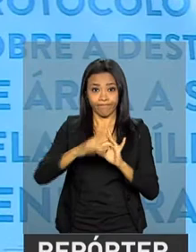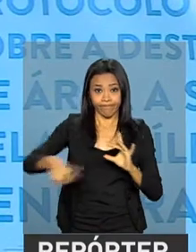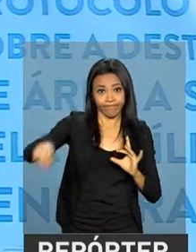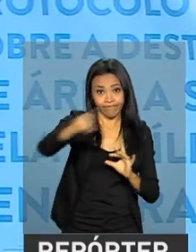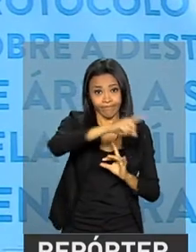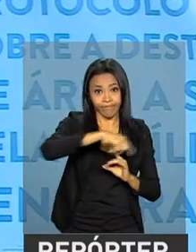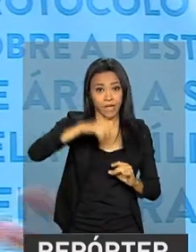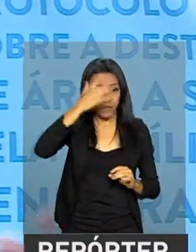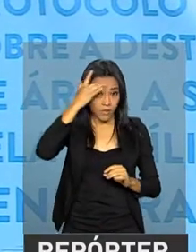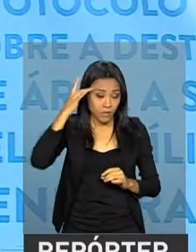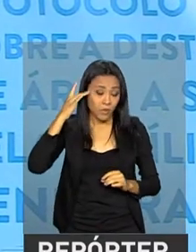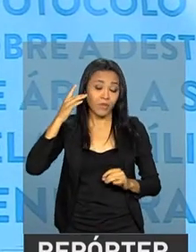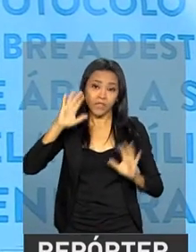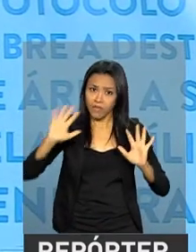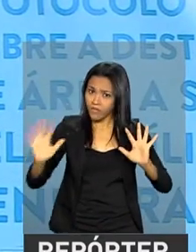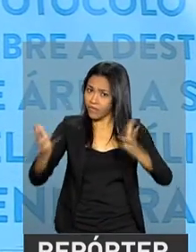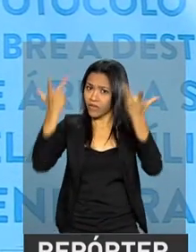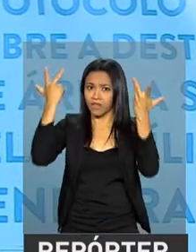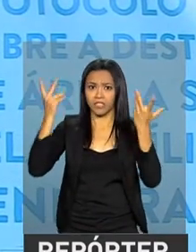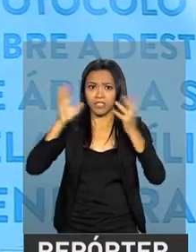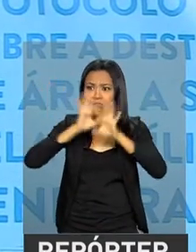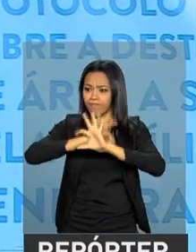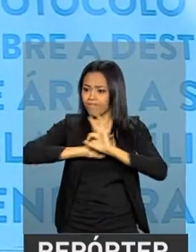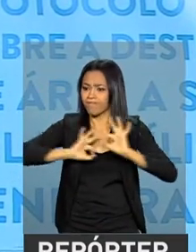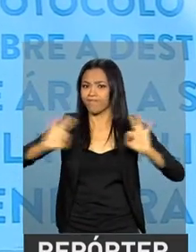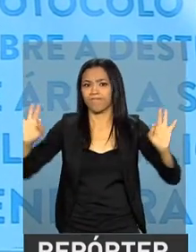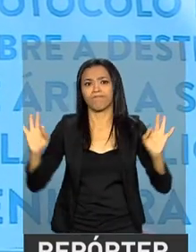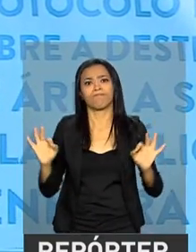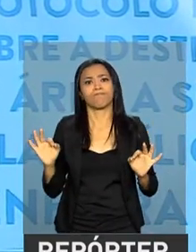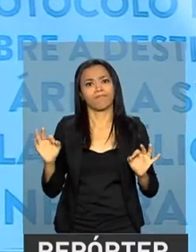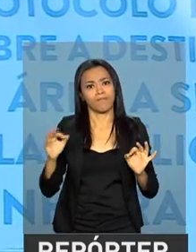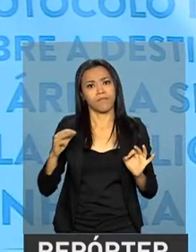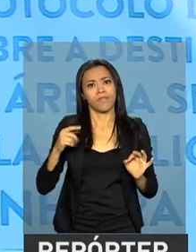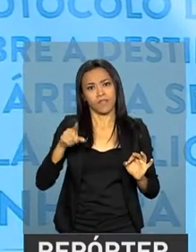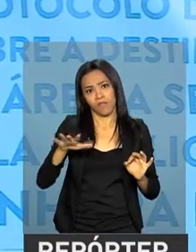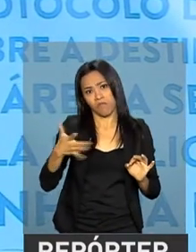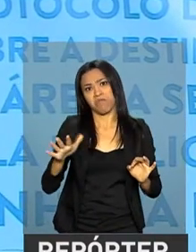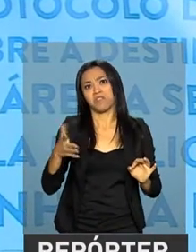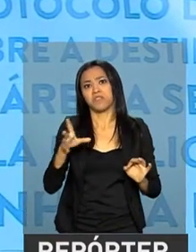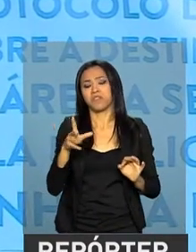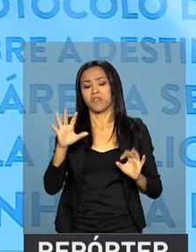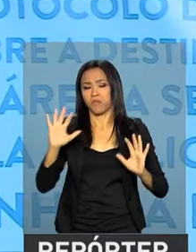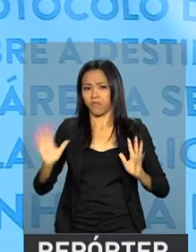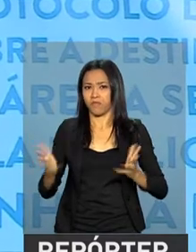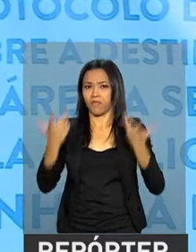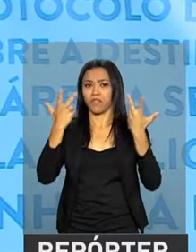com esta festa extraordinária, talvez a festa religiosa